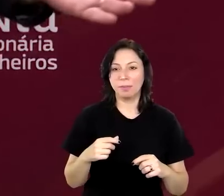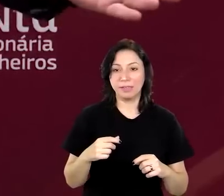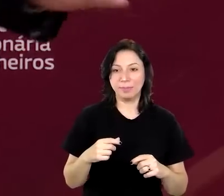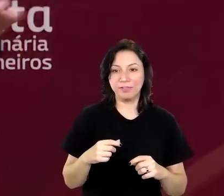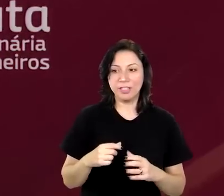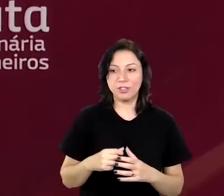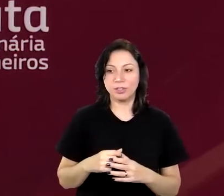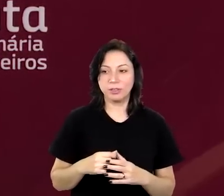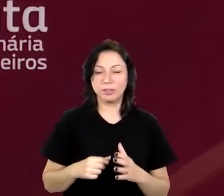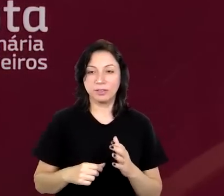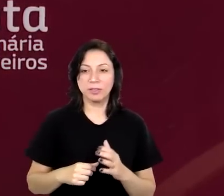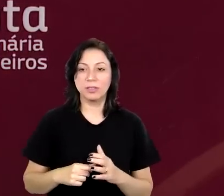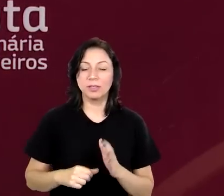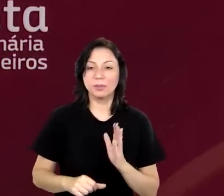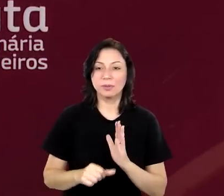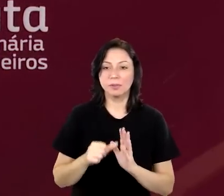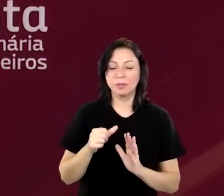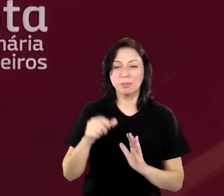fazendo isso que você está fazendo.